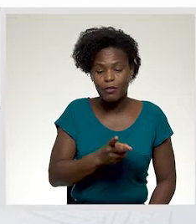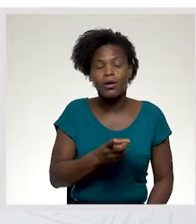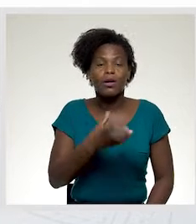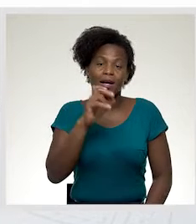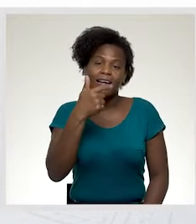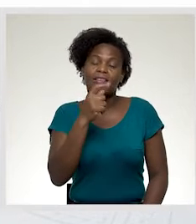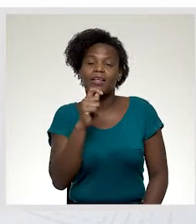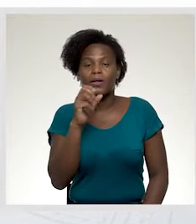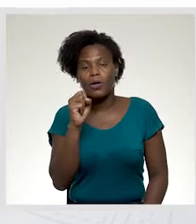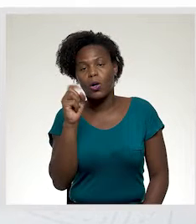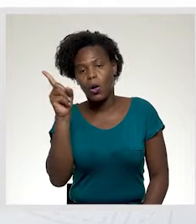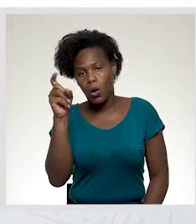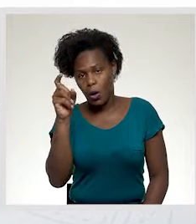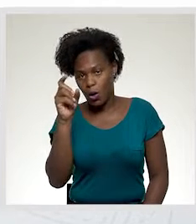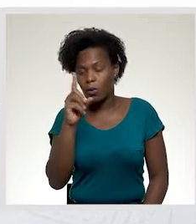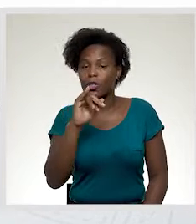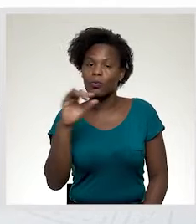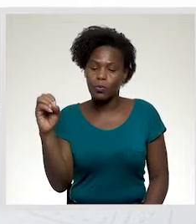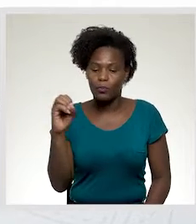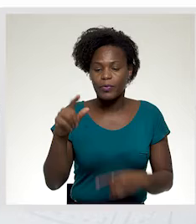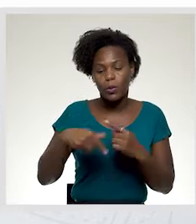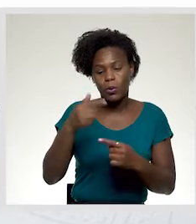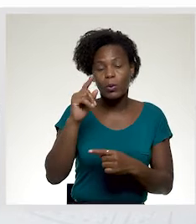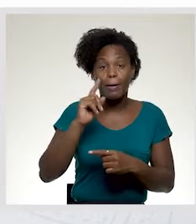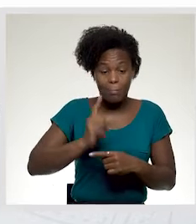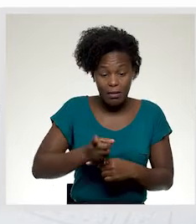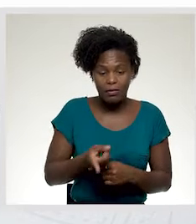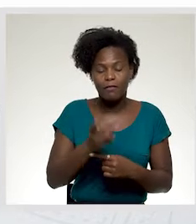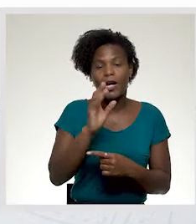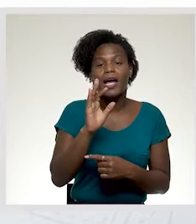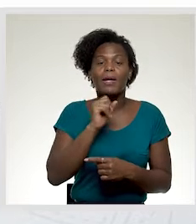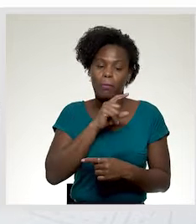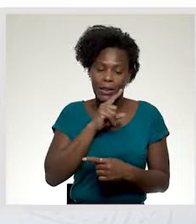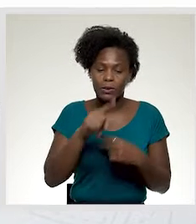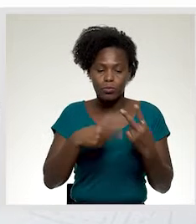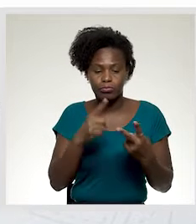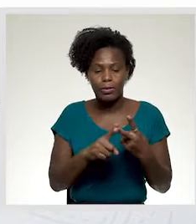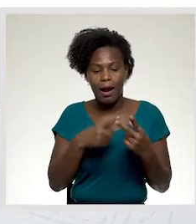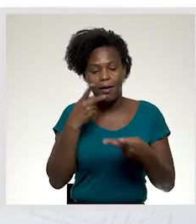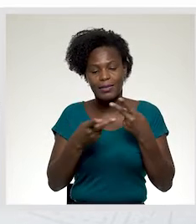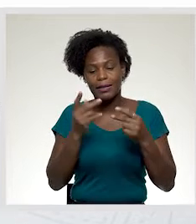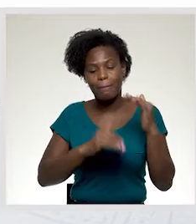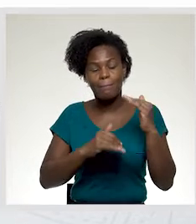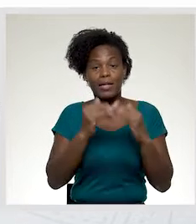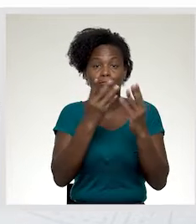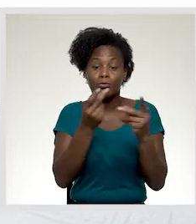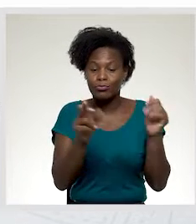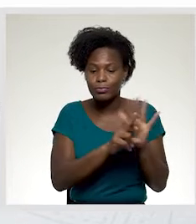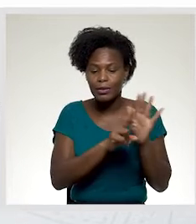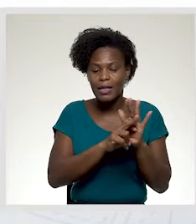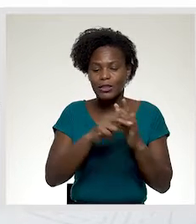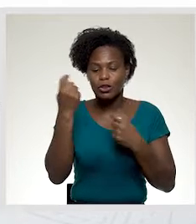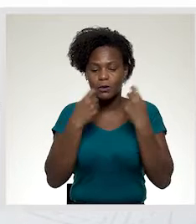imperativo categórico de Kant e, para terminar, teremos que distinguir a ética formal de Kant da ética material